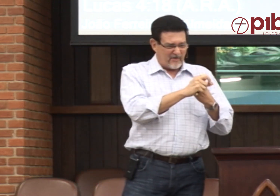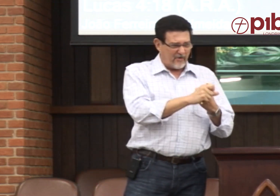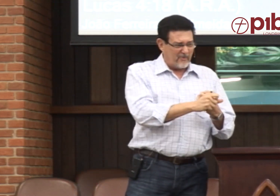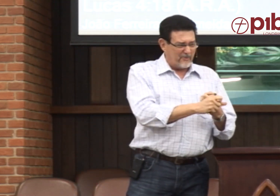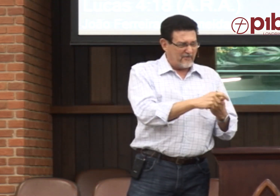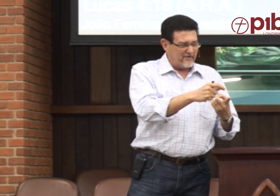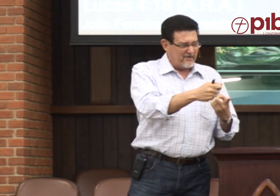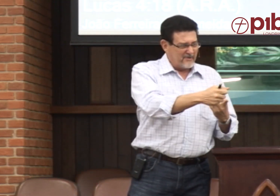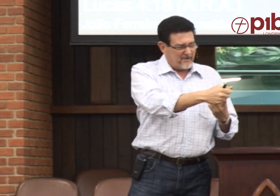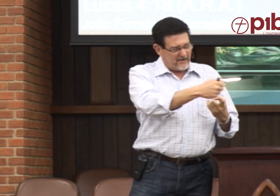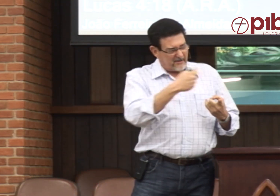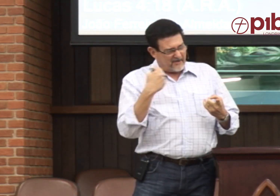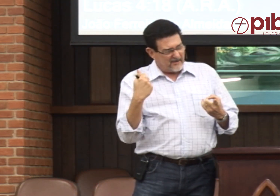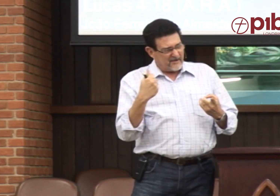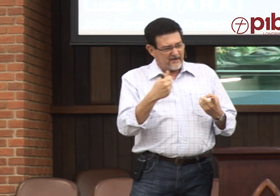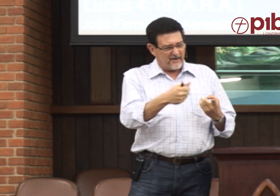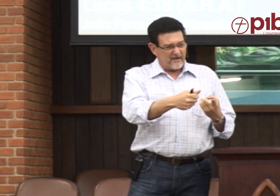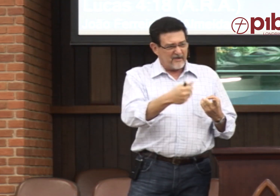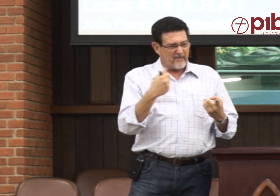como